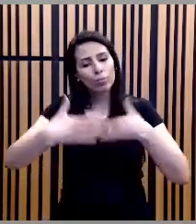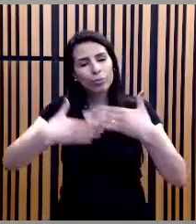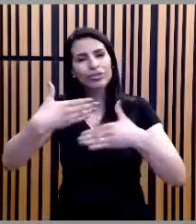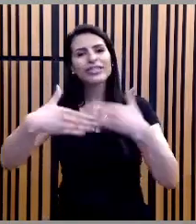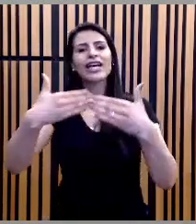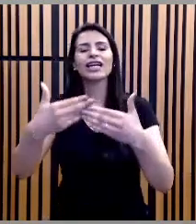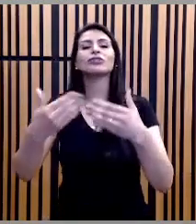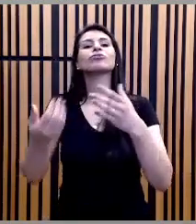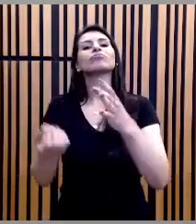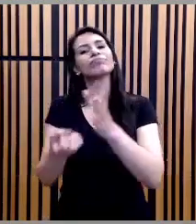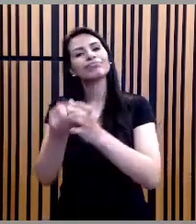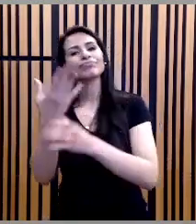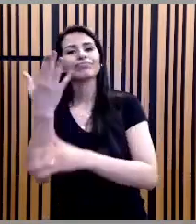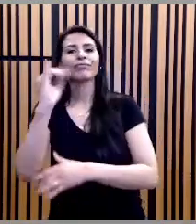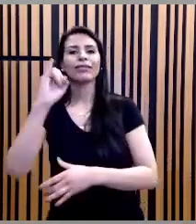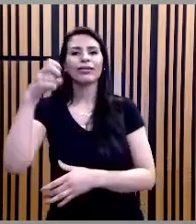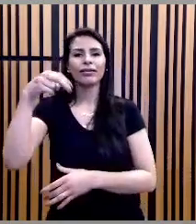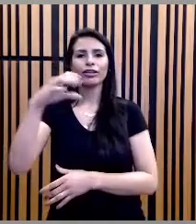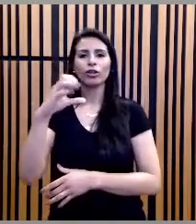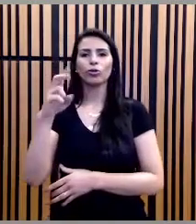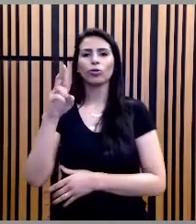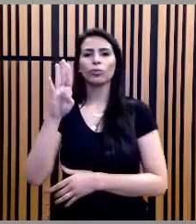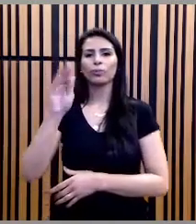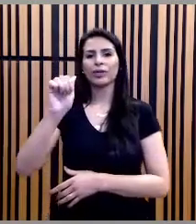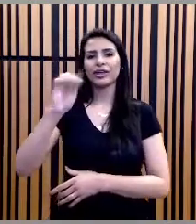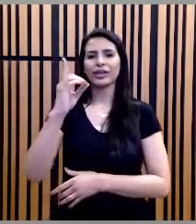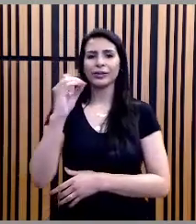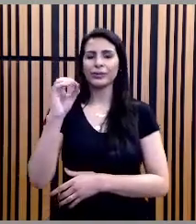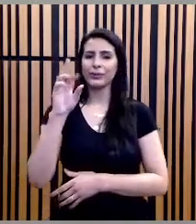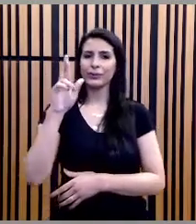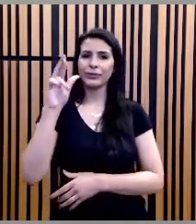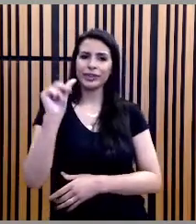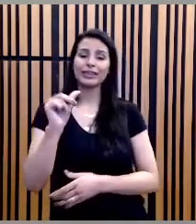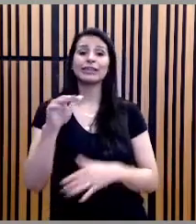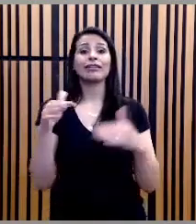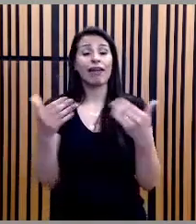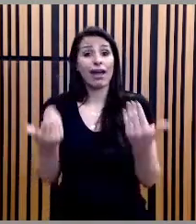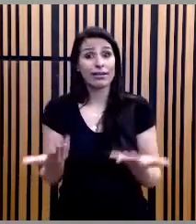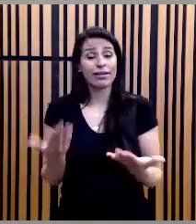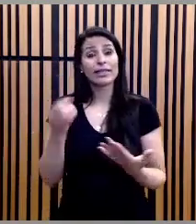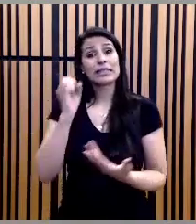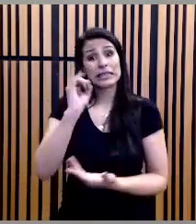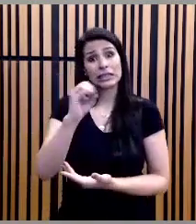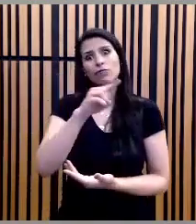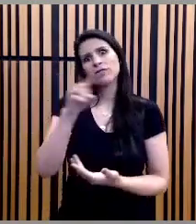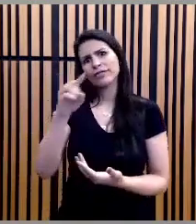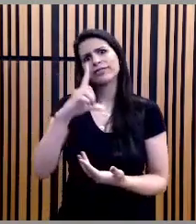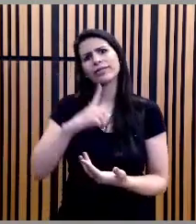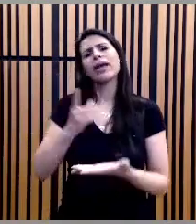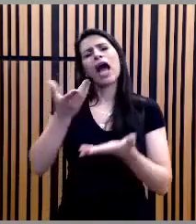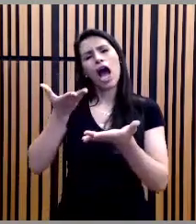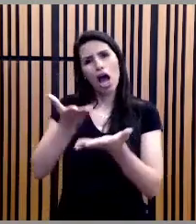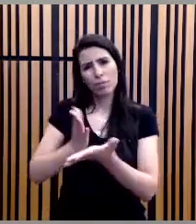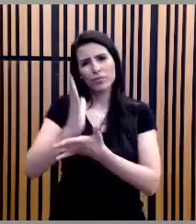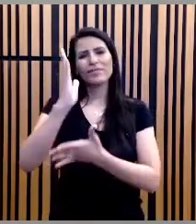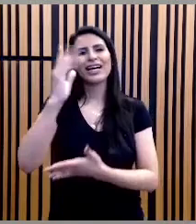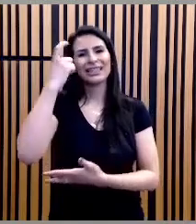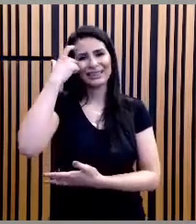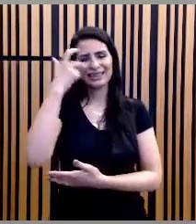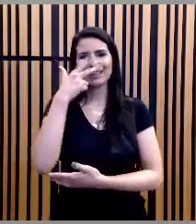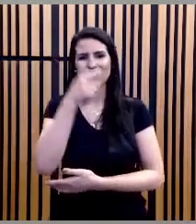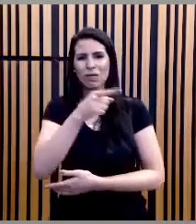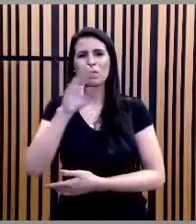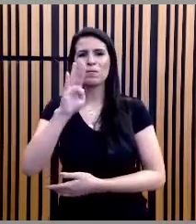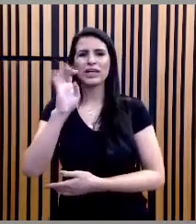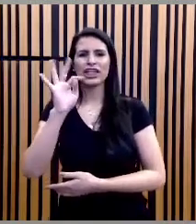incubadora. E a incubadora, pessoal, vocês vão ficar aí com a gente, se vocês forem aprovados, seguindo nessa linha da Betina, né?